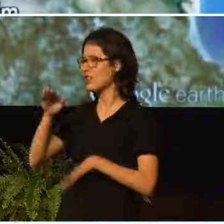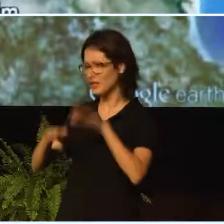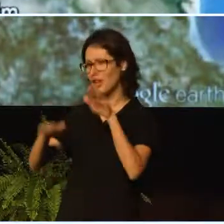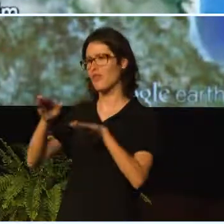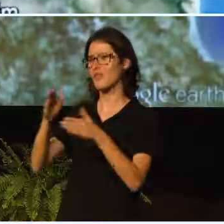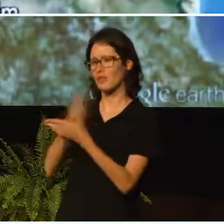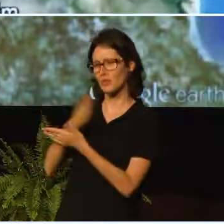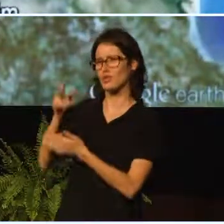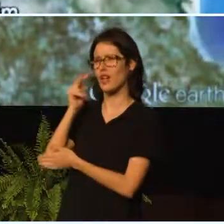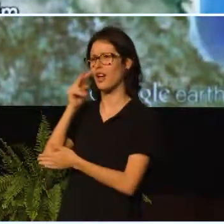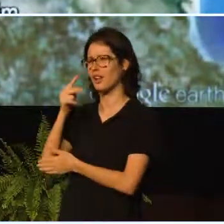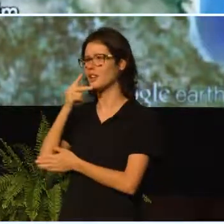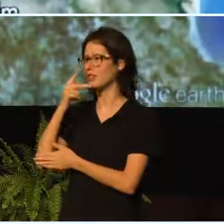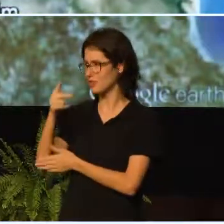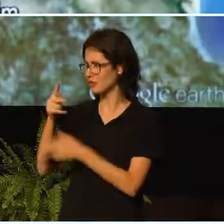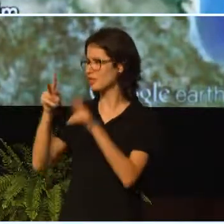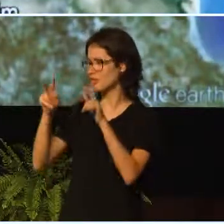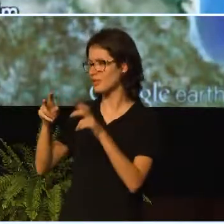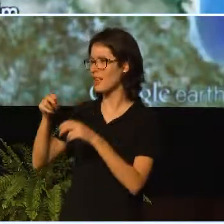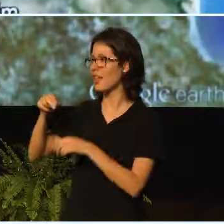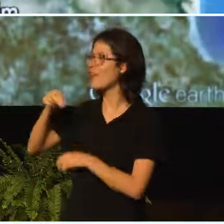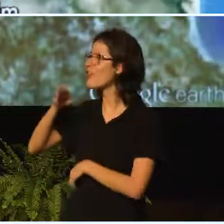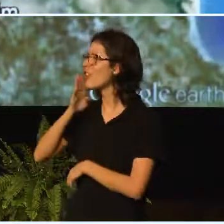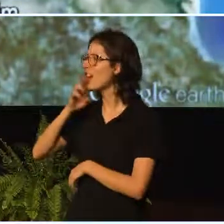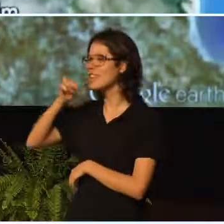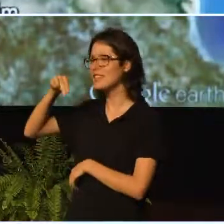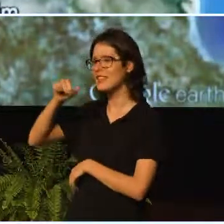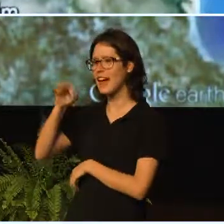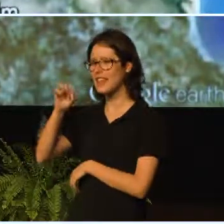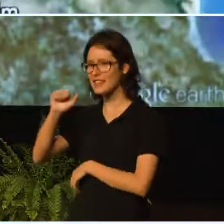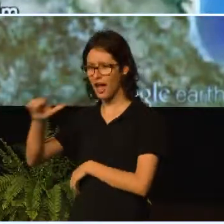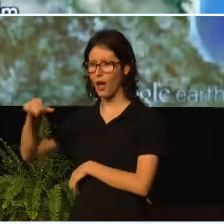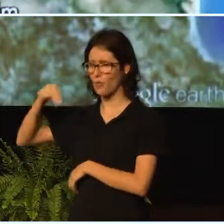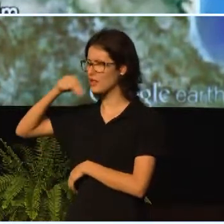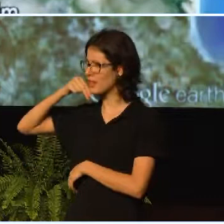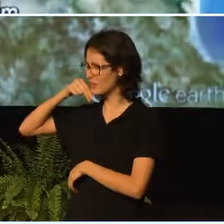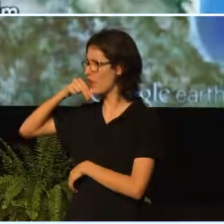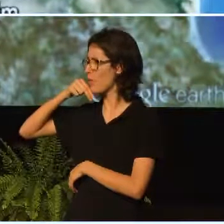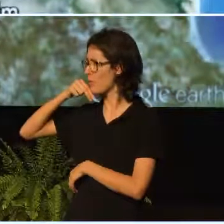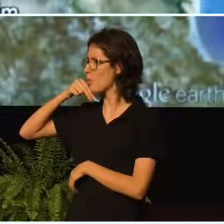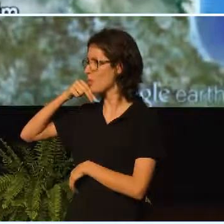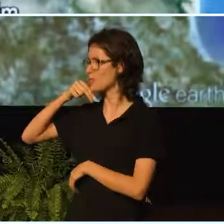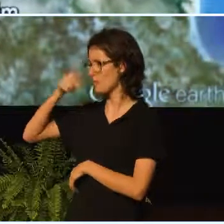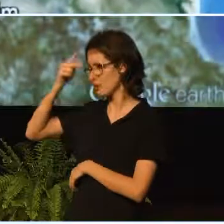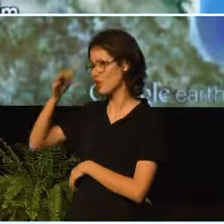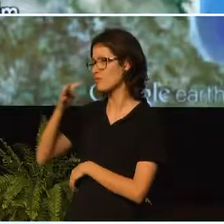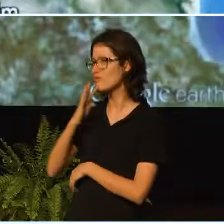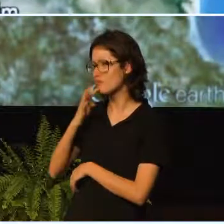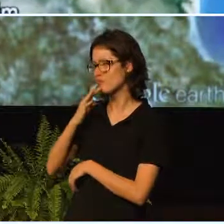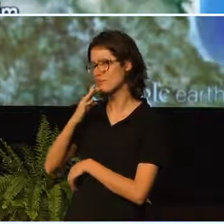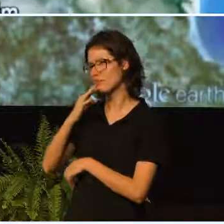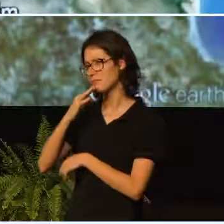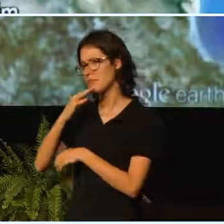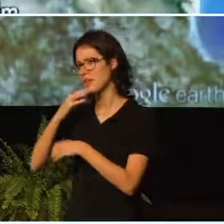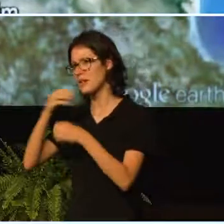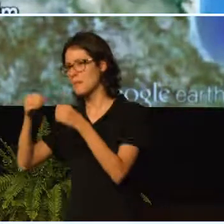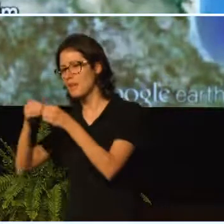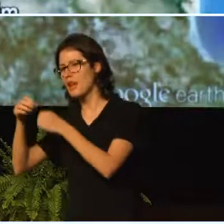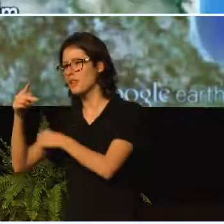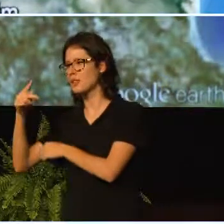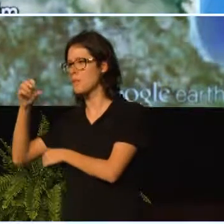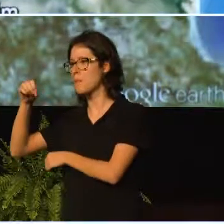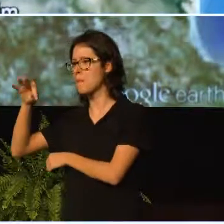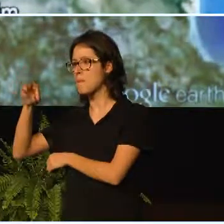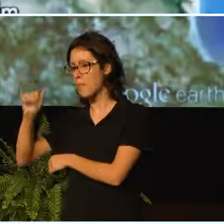ouvido falar Natal. Para quem já ouviu falar de Natal, já ouviu falar de Ponta Negra, que